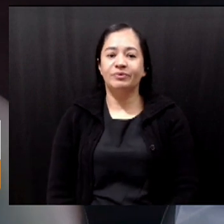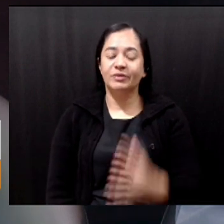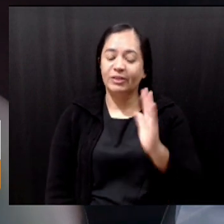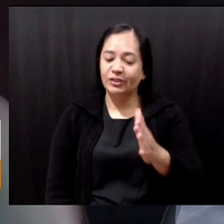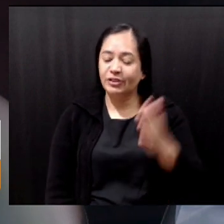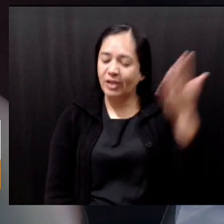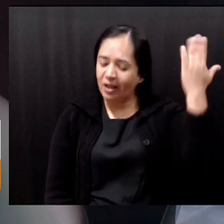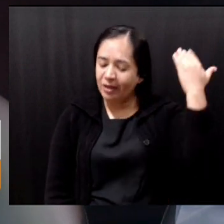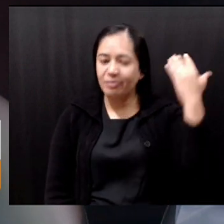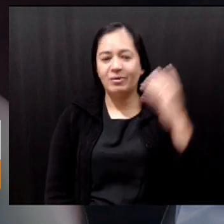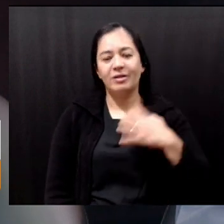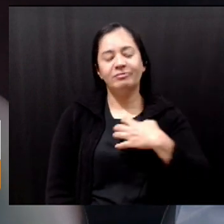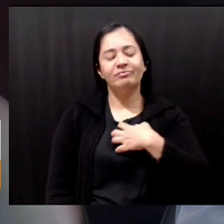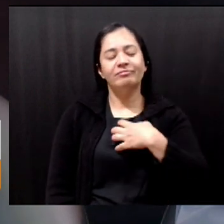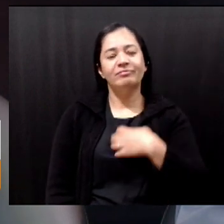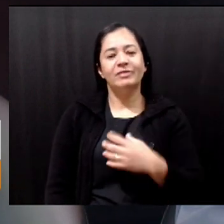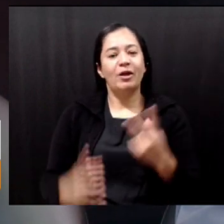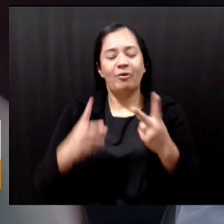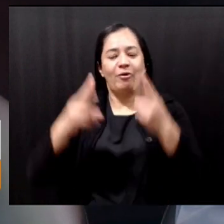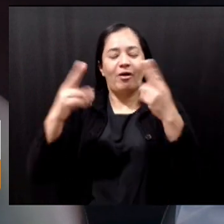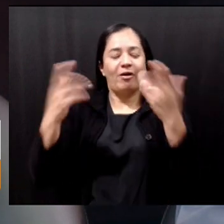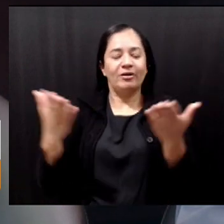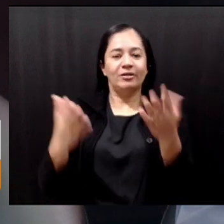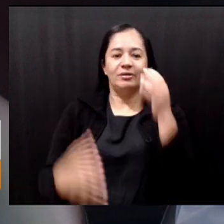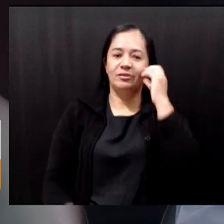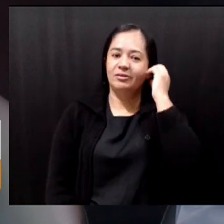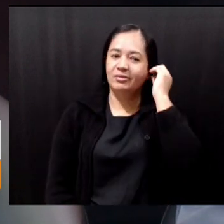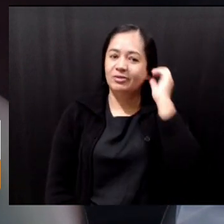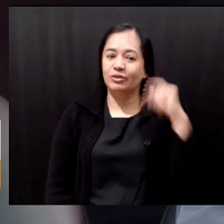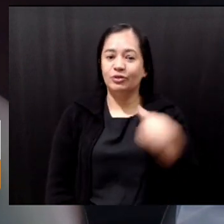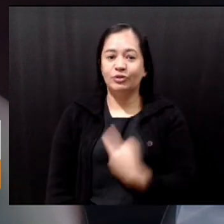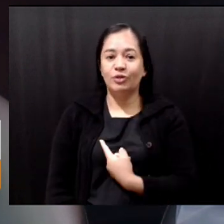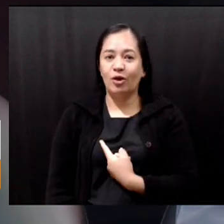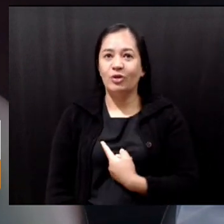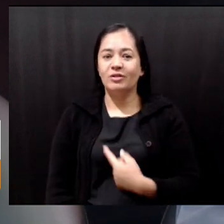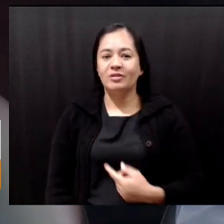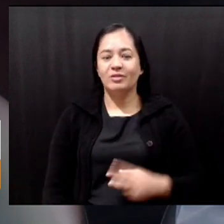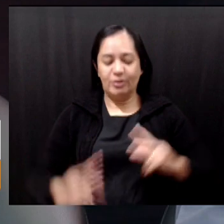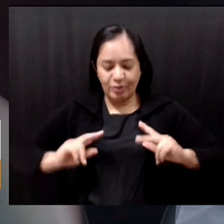né? Somos seres complexos e eu acho que é essa a beleza